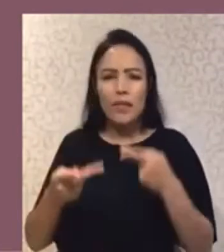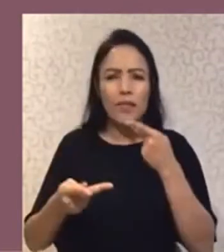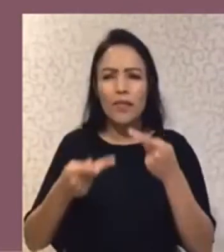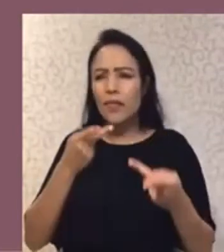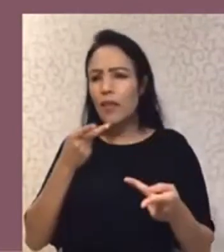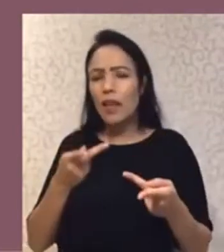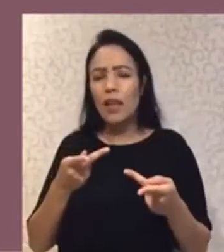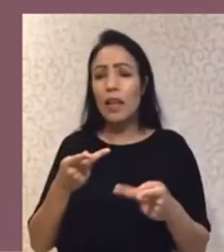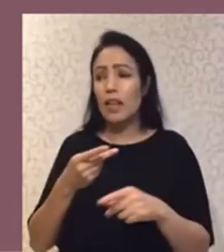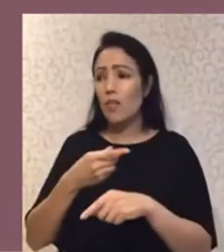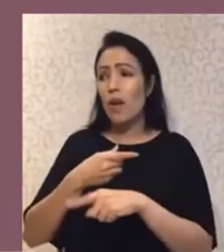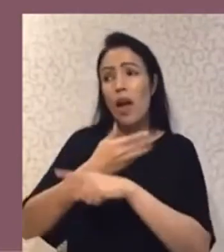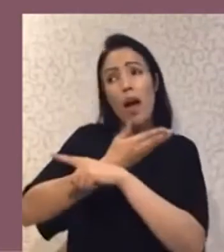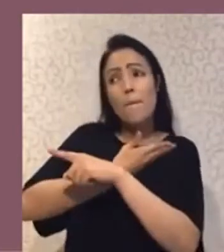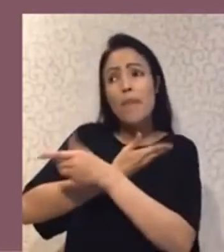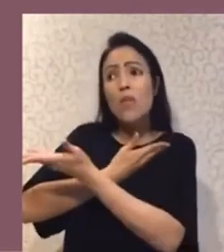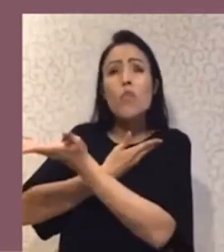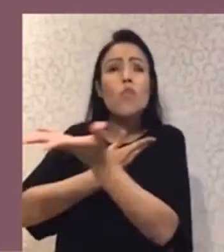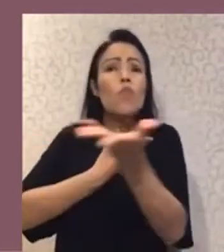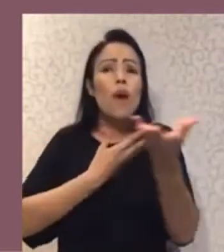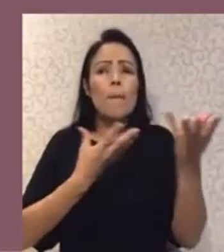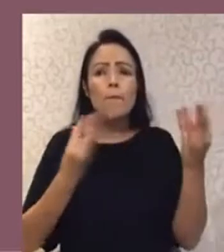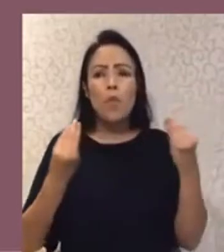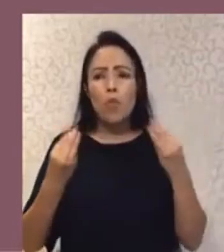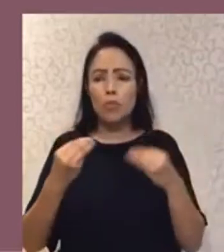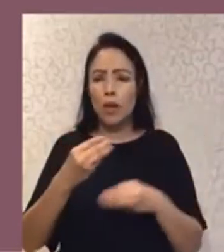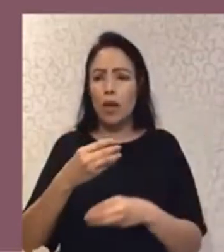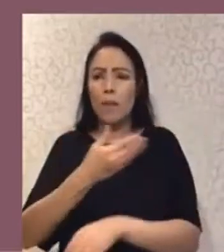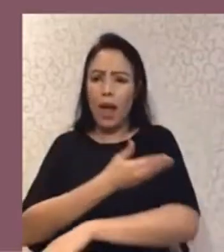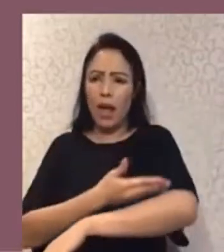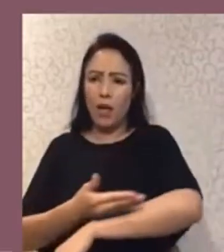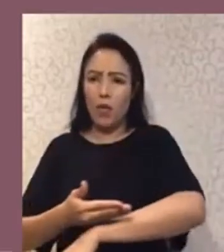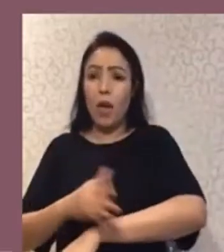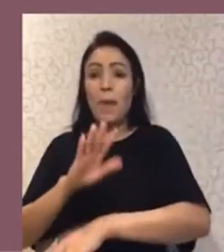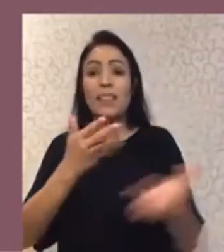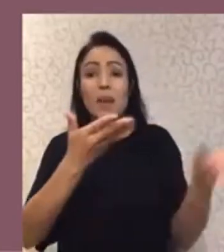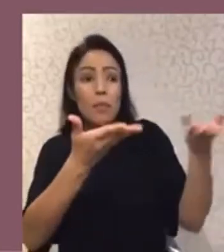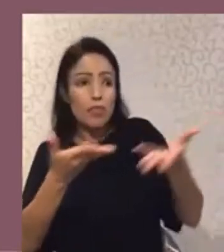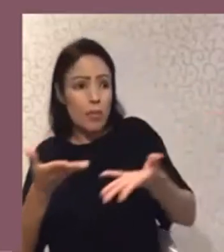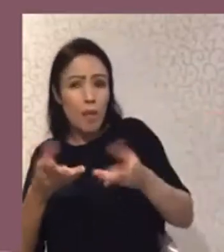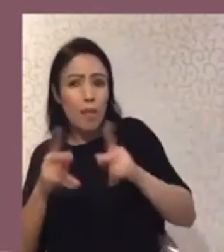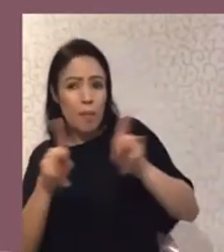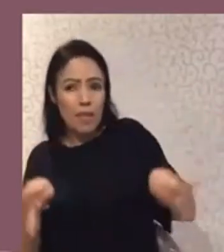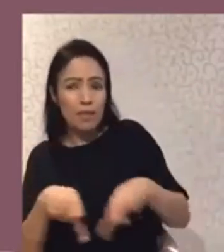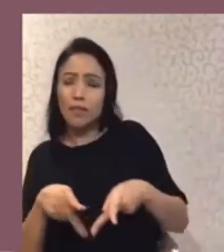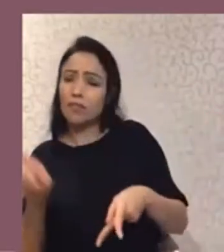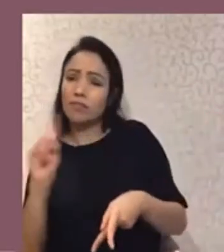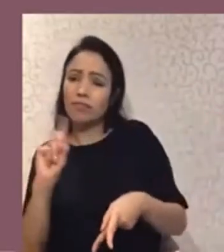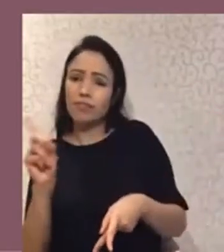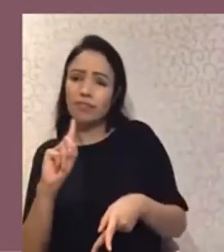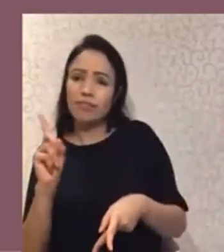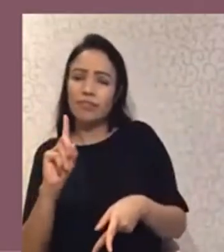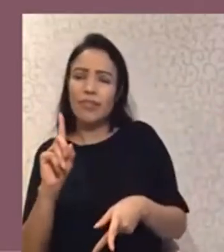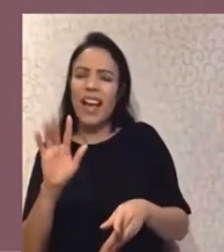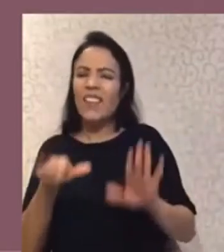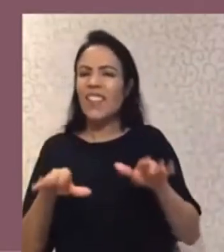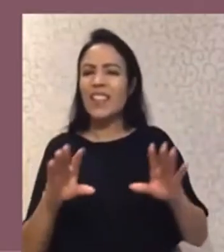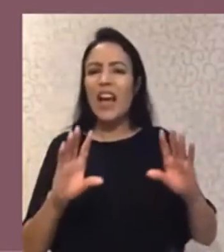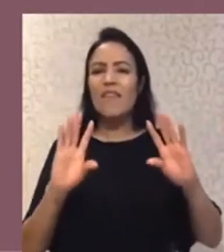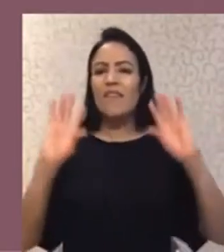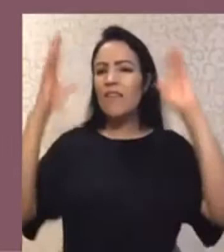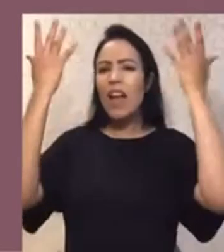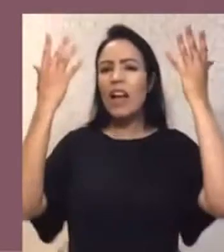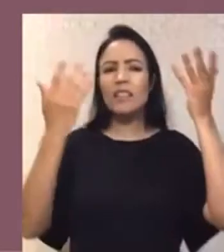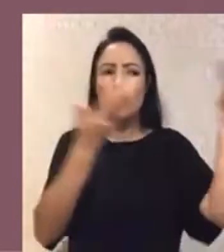amigos brancos, mas nunca era convidada para pizza na casa da avó. Eu tinha muitos amigos brancos, mas alguma coisa acontecia que nas festinhas e nas